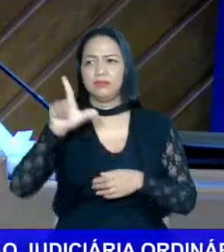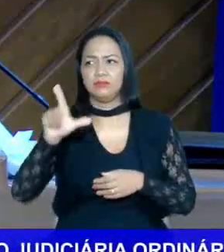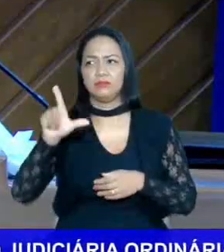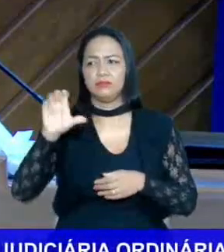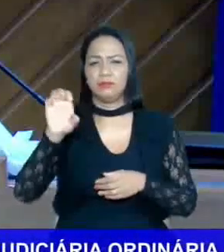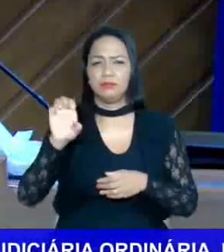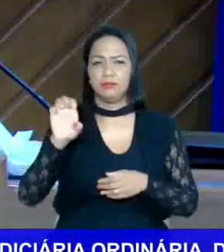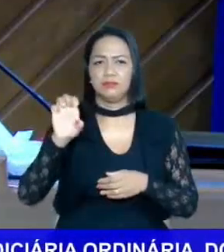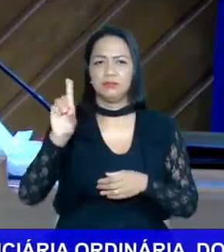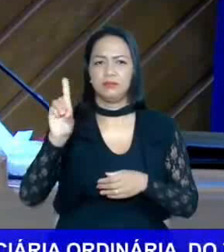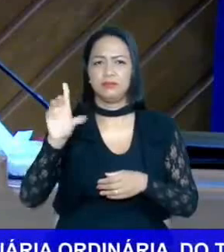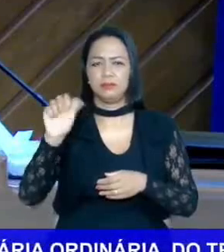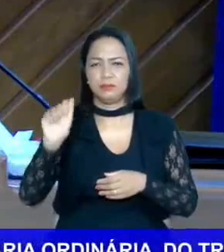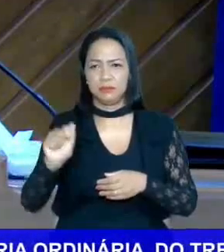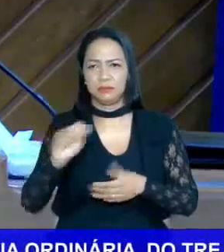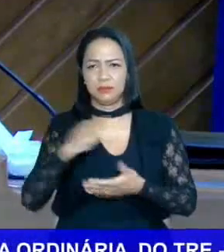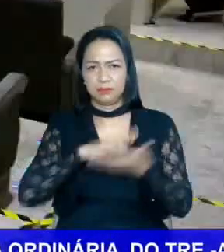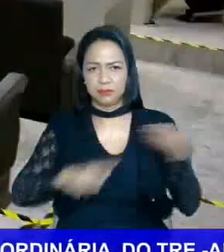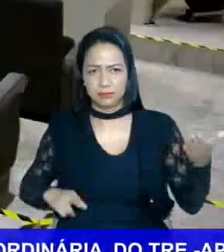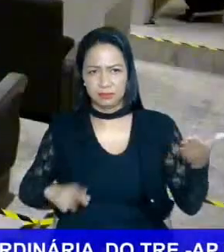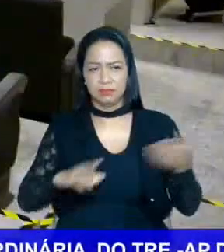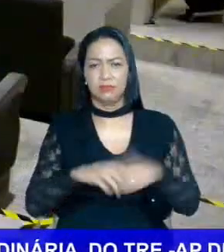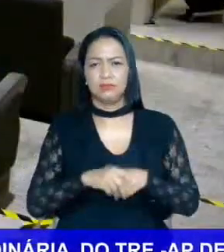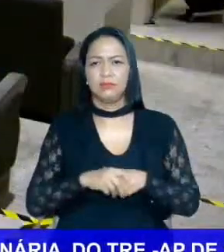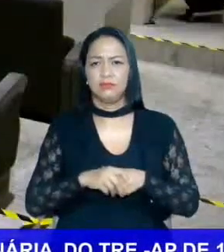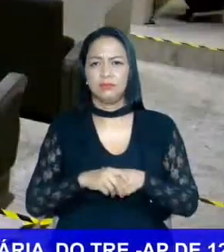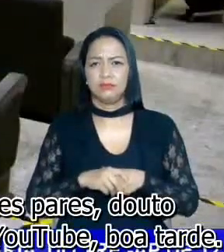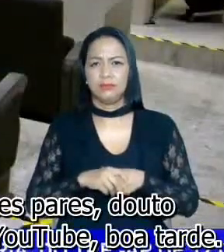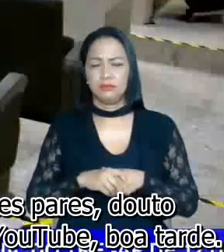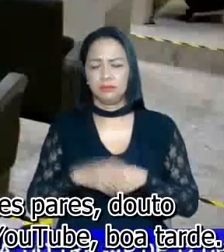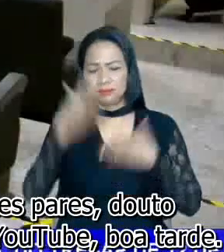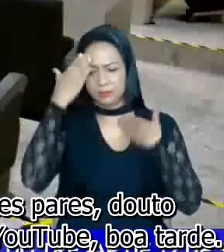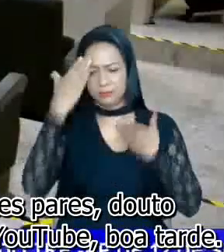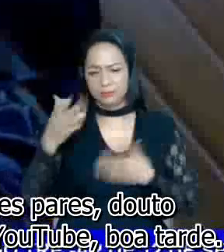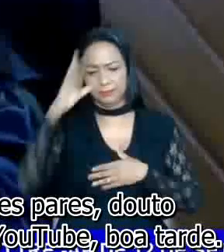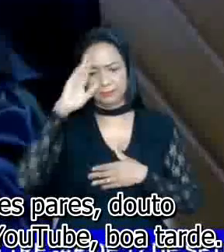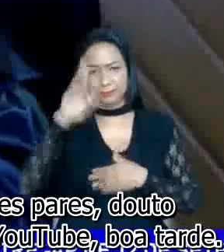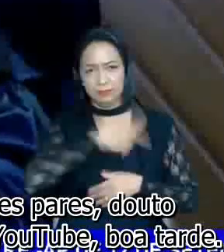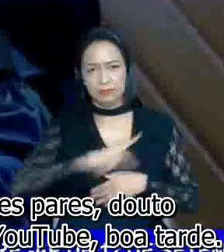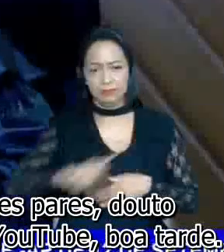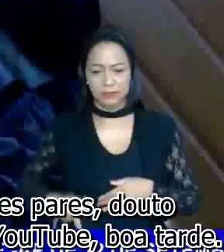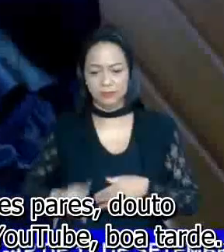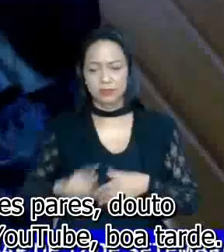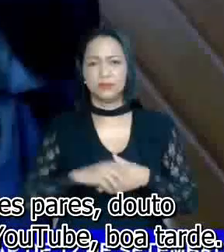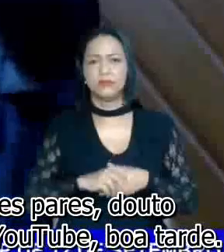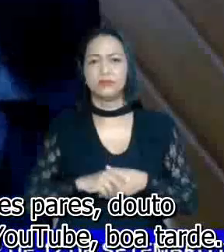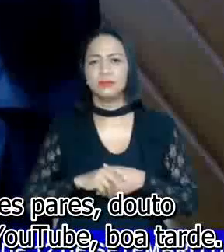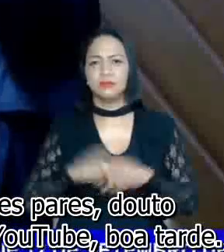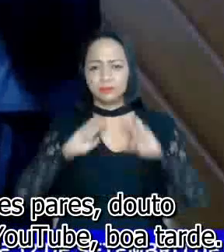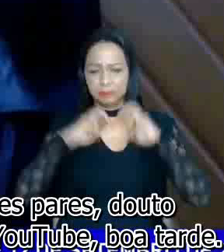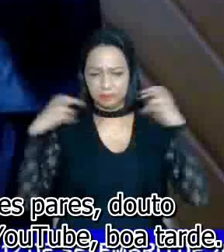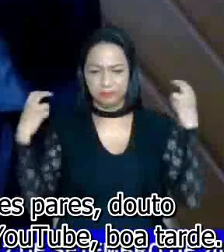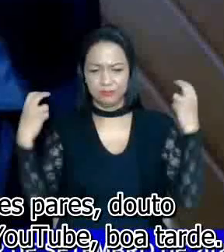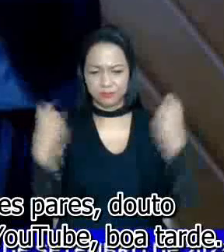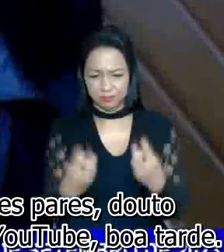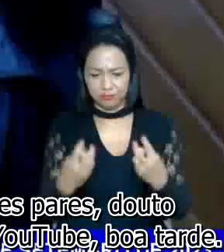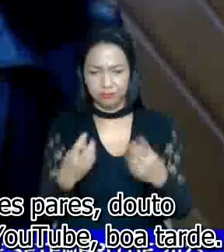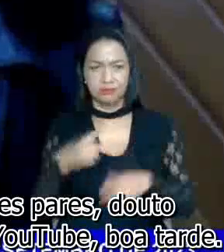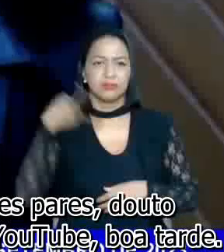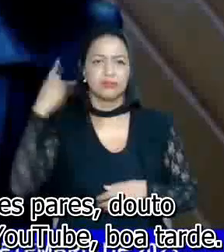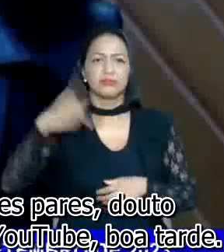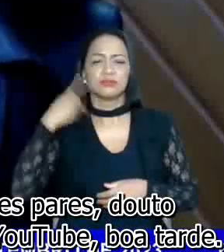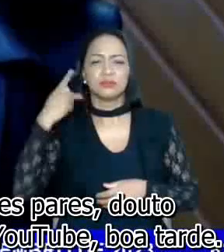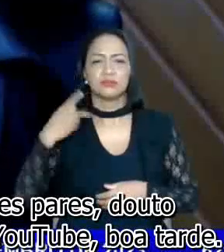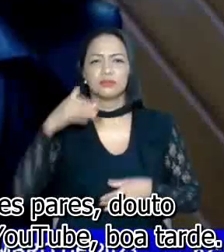Maria Sadala Brito. Ilustre relator para relatório. Imagem Obrigado, ampla do senhor presidente. plenário. Senhor presidente, Na tela, eminentes o pares, juiz Rivaldo doutor procurador